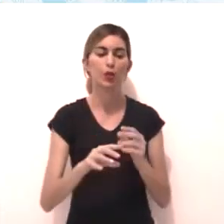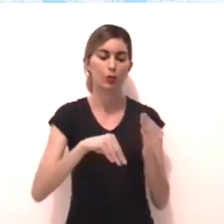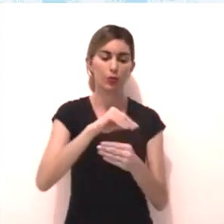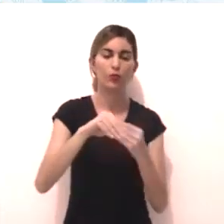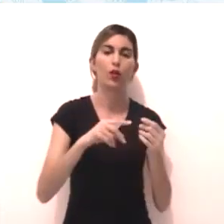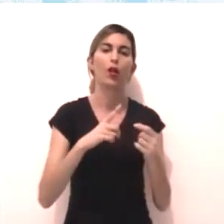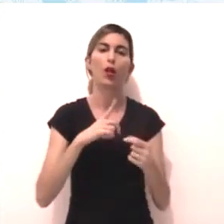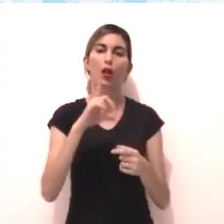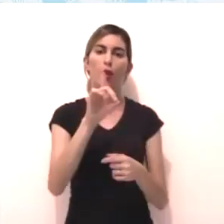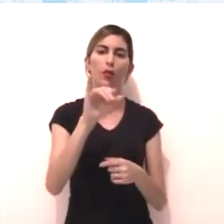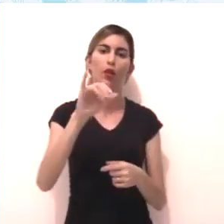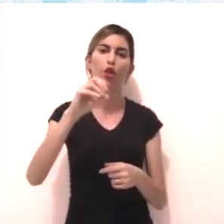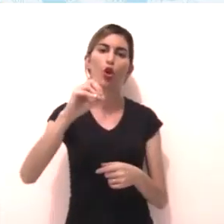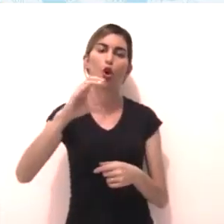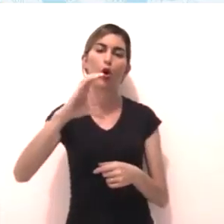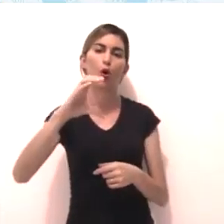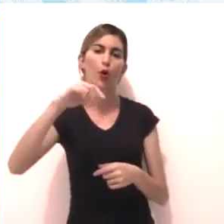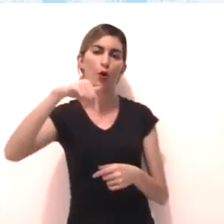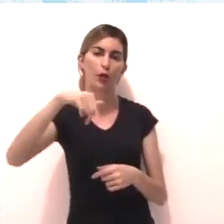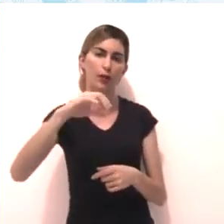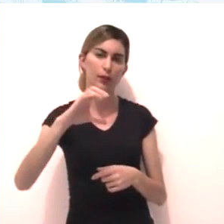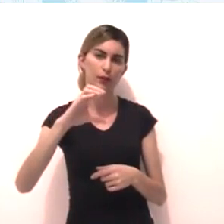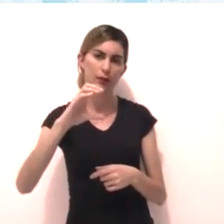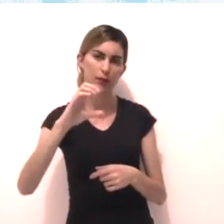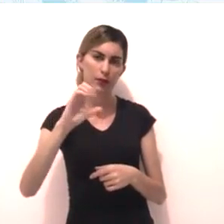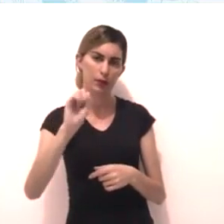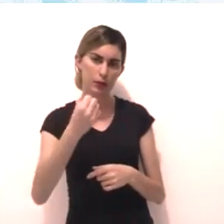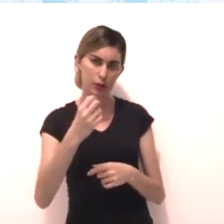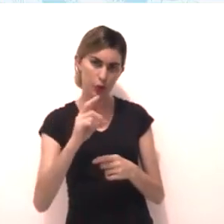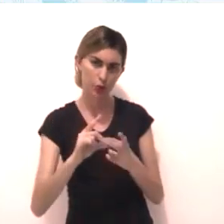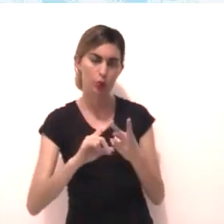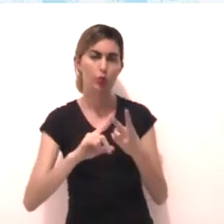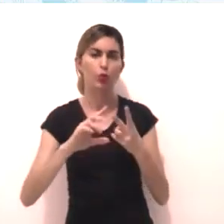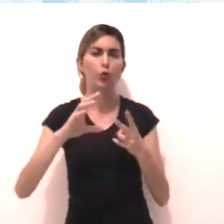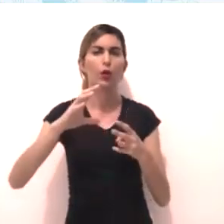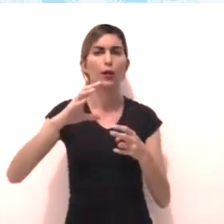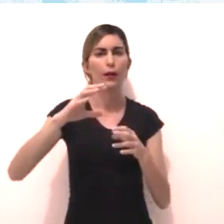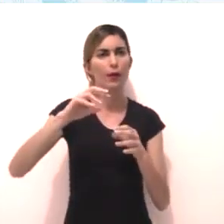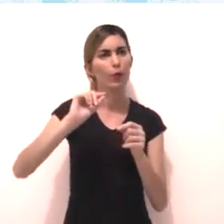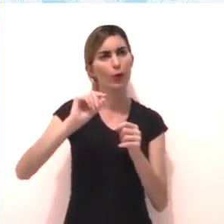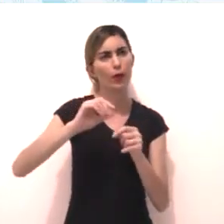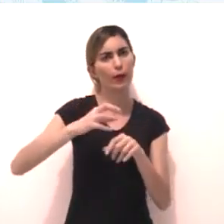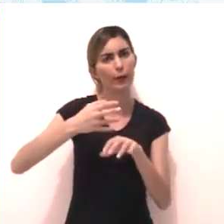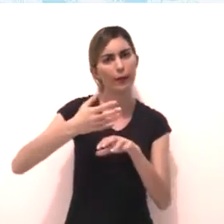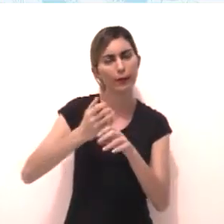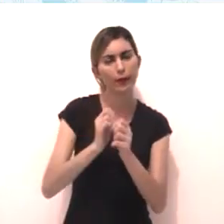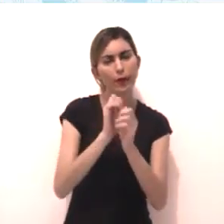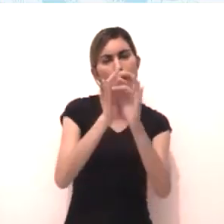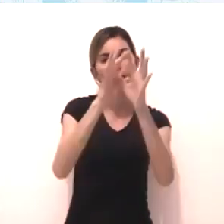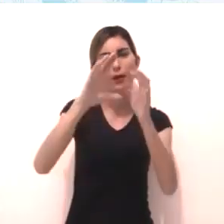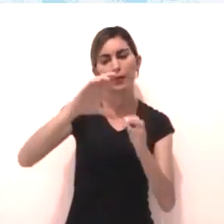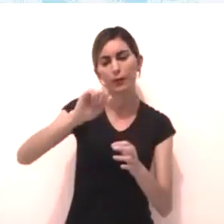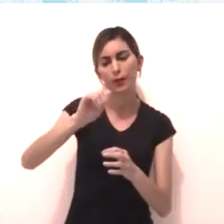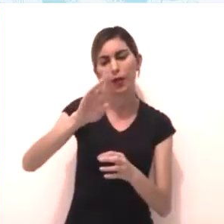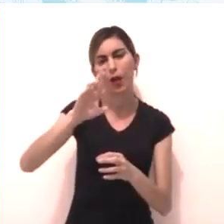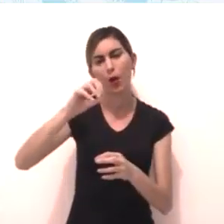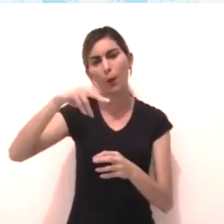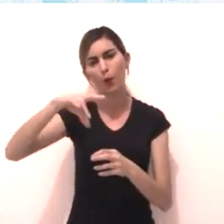é composto por dióxido de carbono ou gás carbônico, argônio, vapor de água e outros gases.